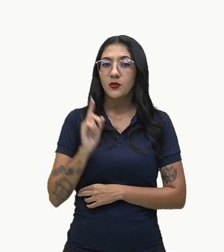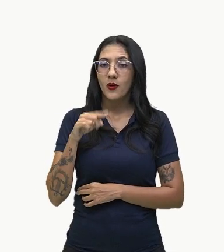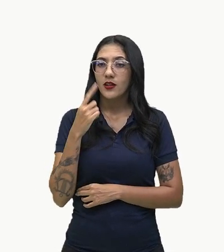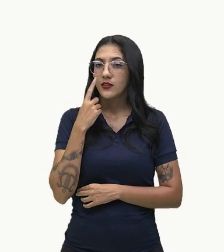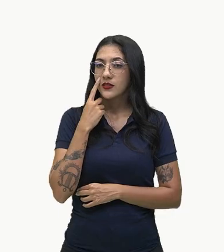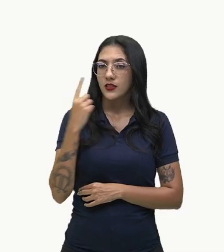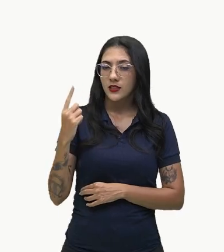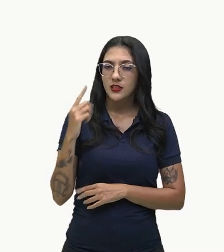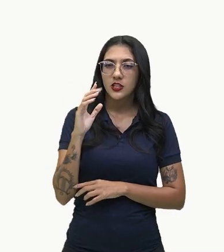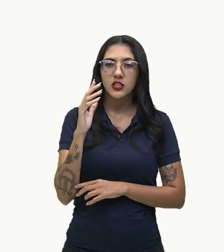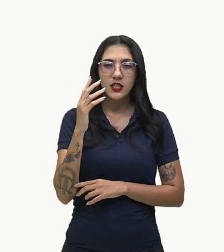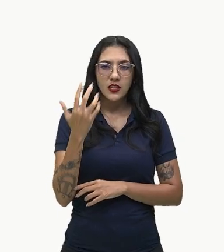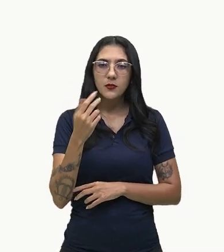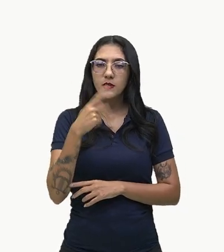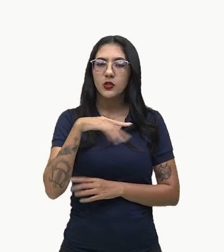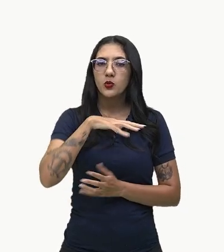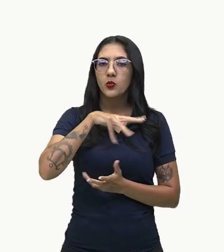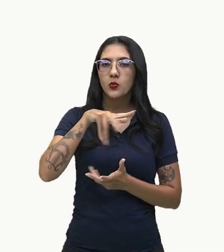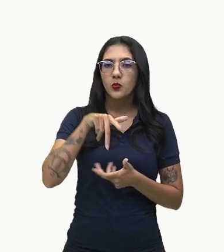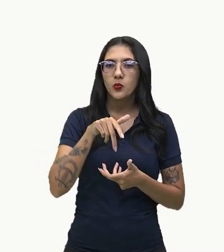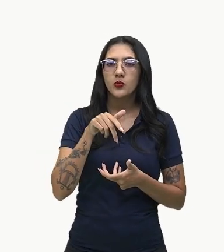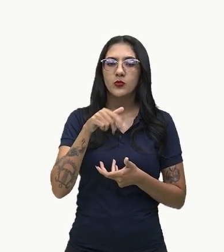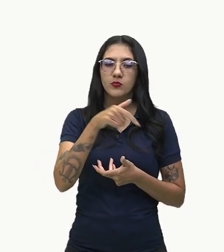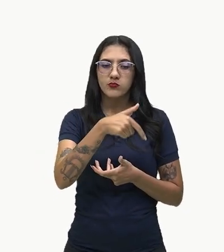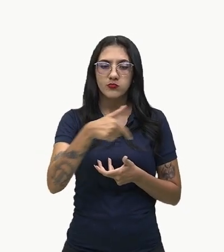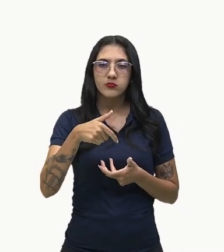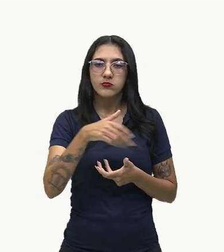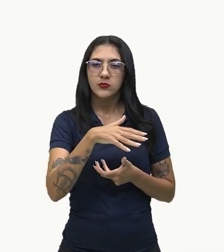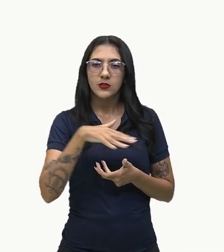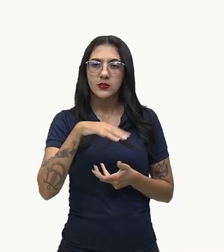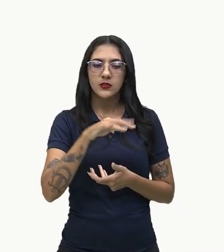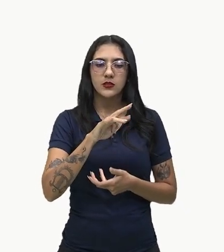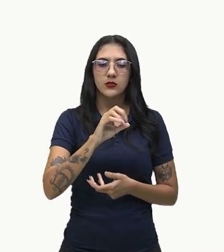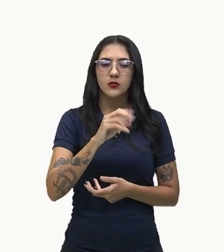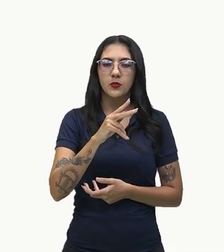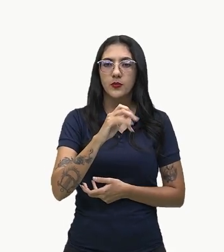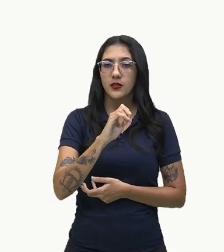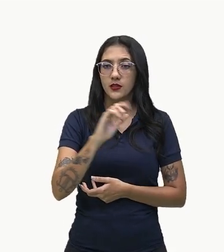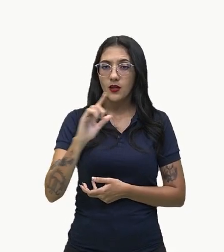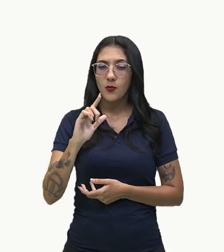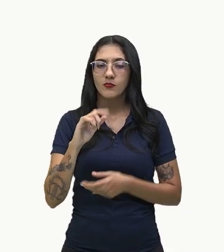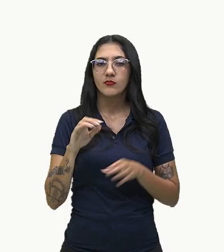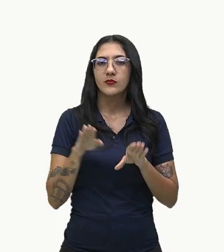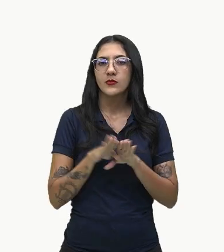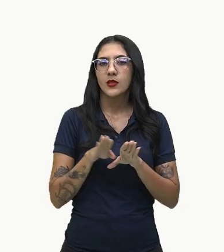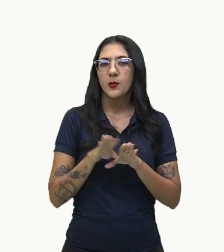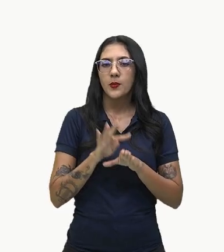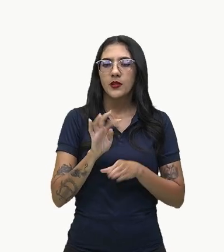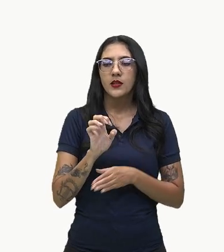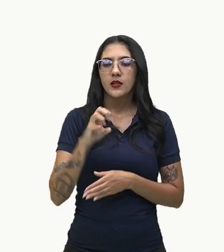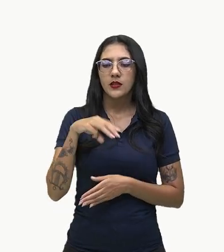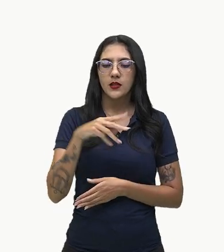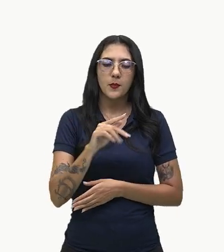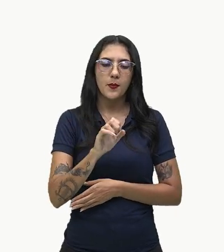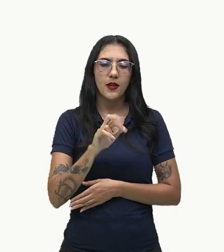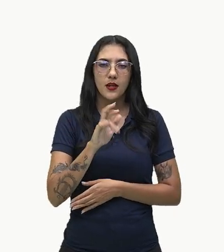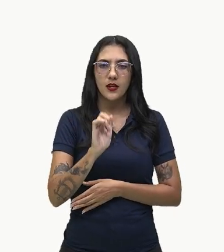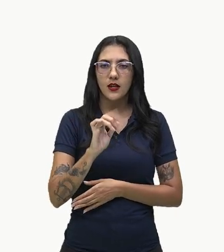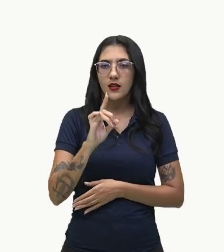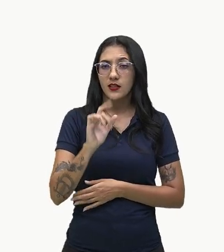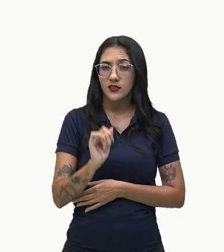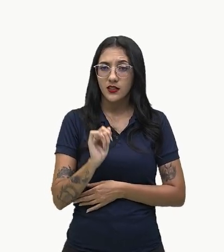Terra, ele está localizado na zona tropical e na zona temperada sul,